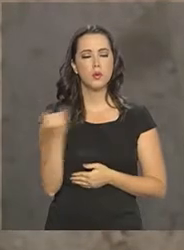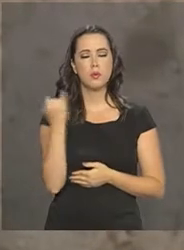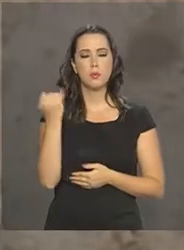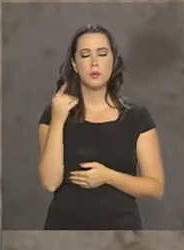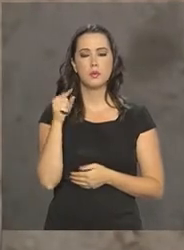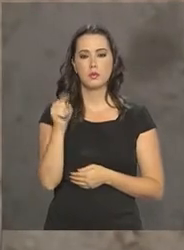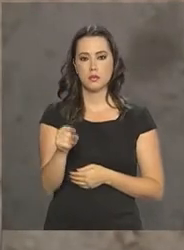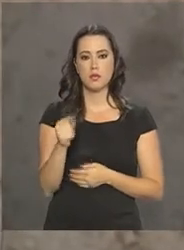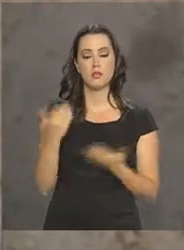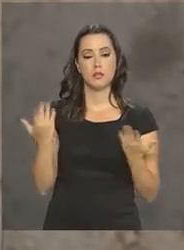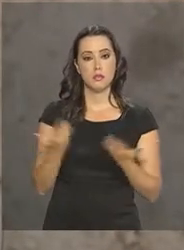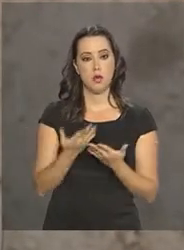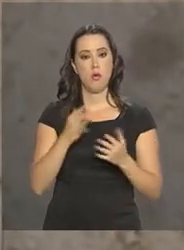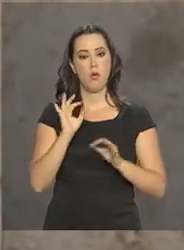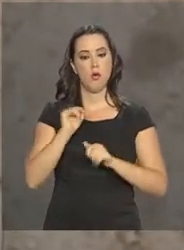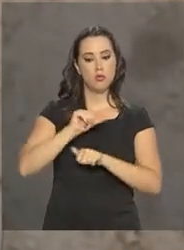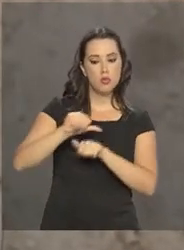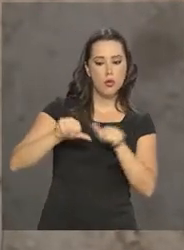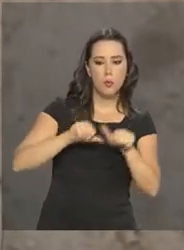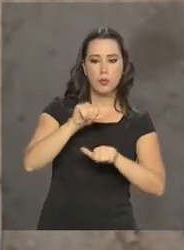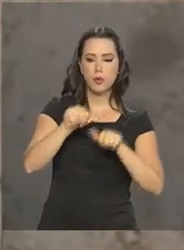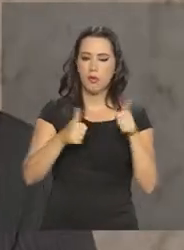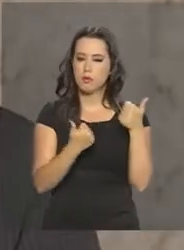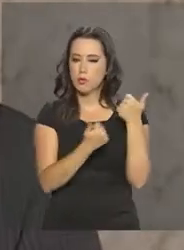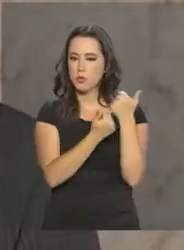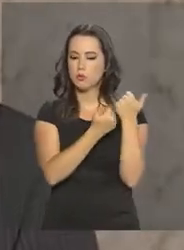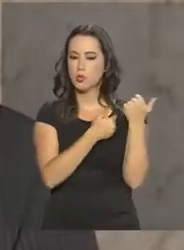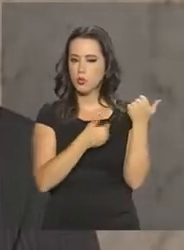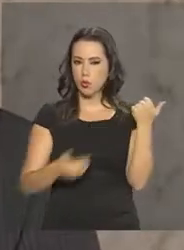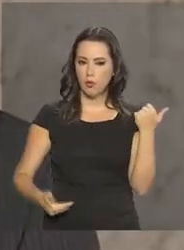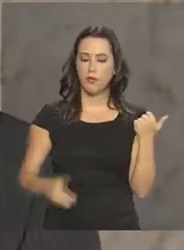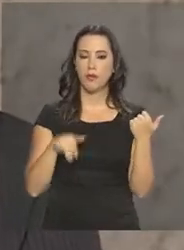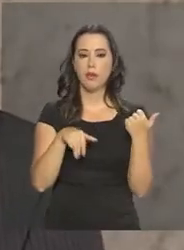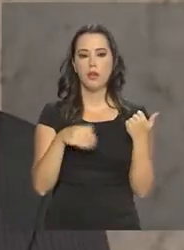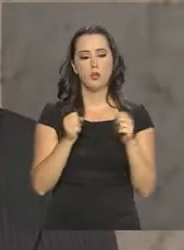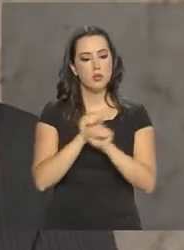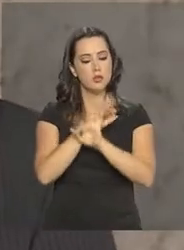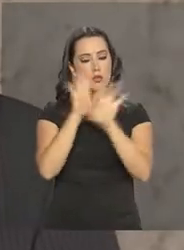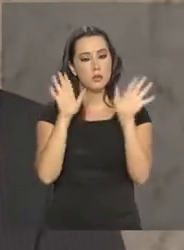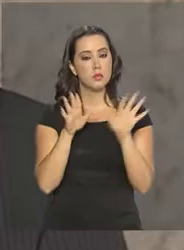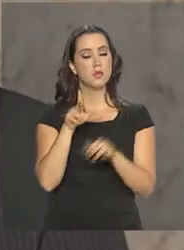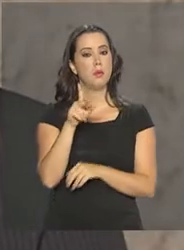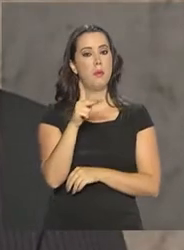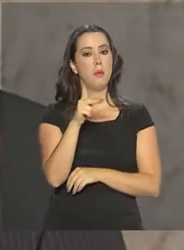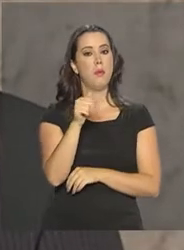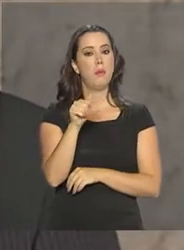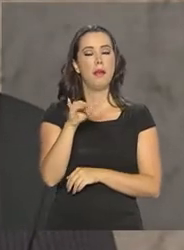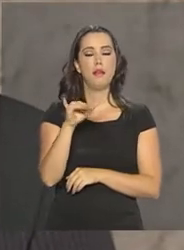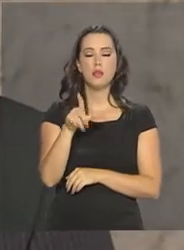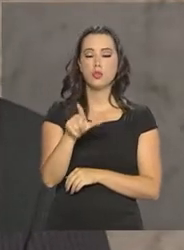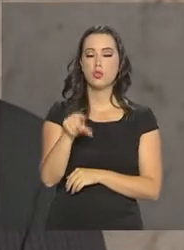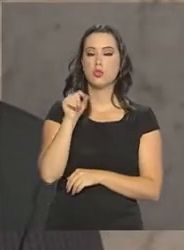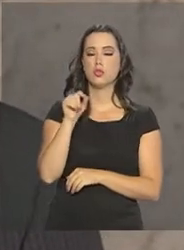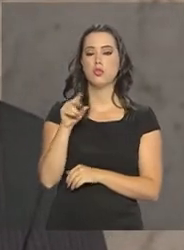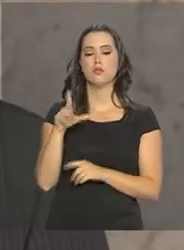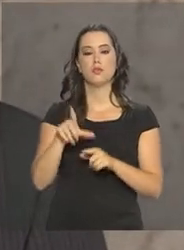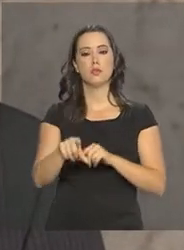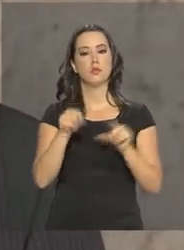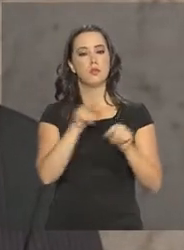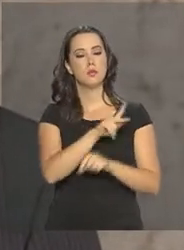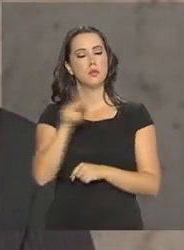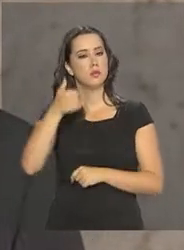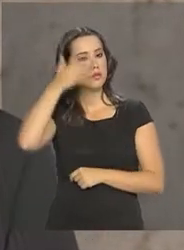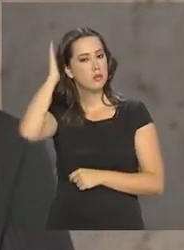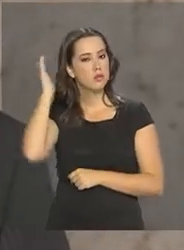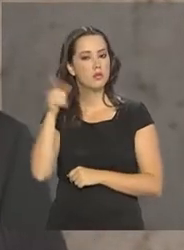a intenção é fazer uma transição com transparência padilha foi designado pelo presidente michel temer como responsável por